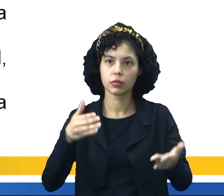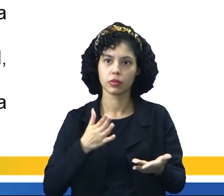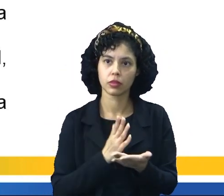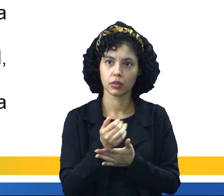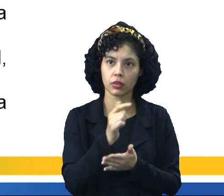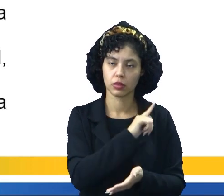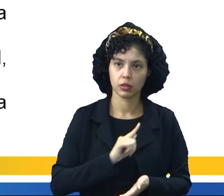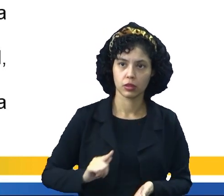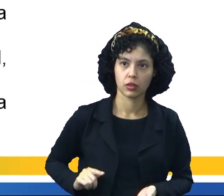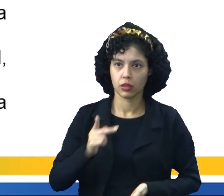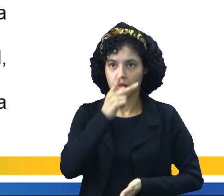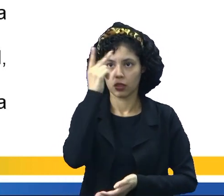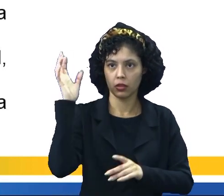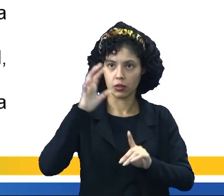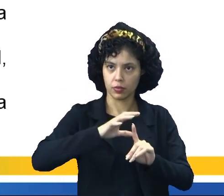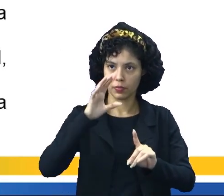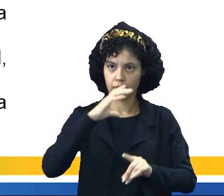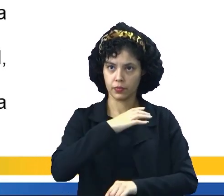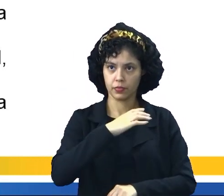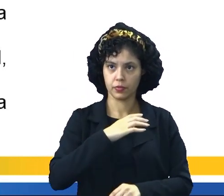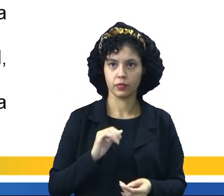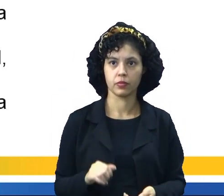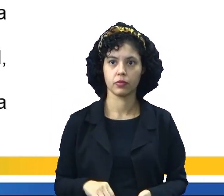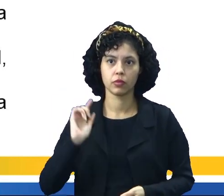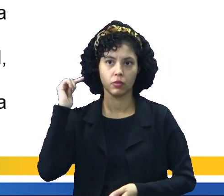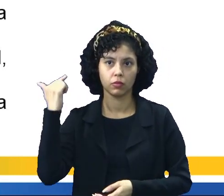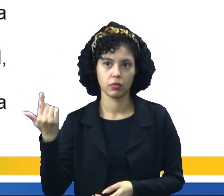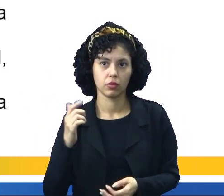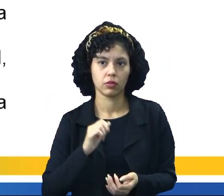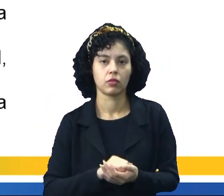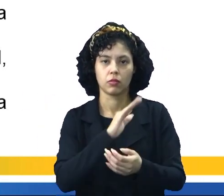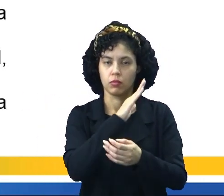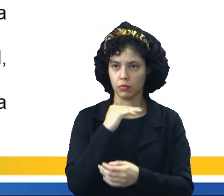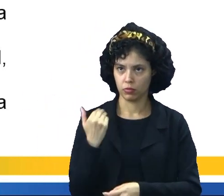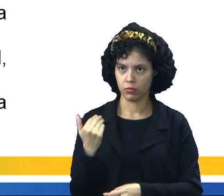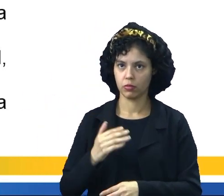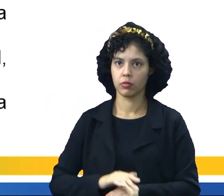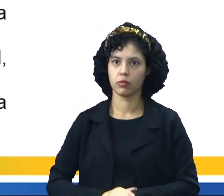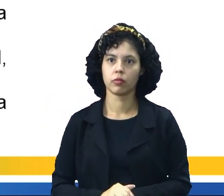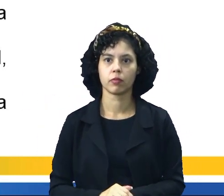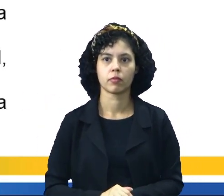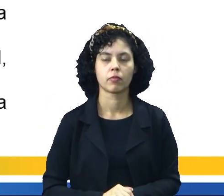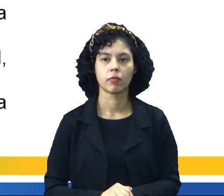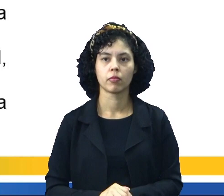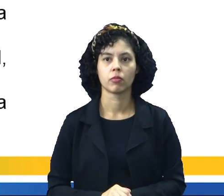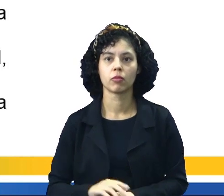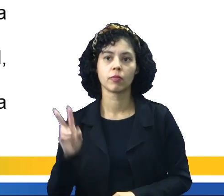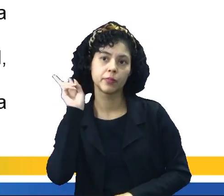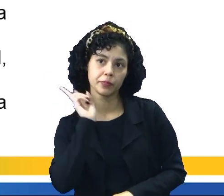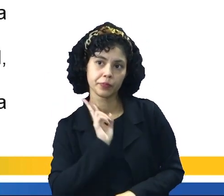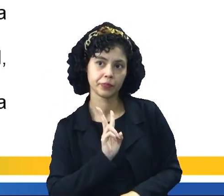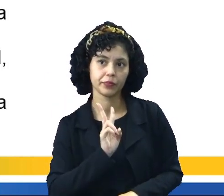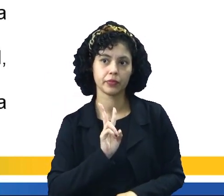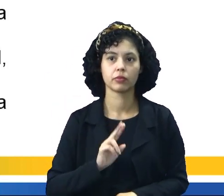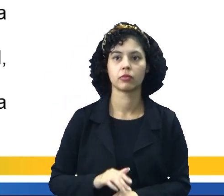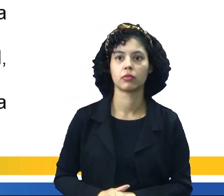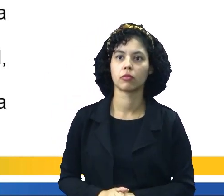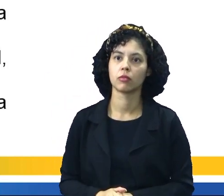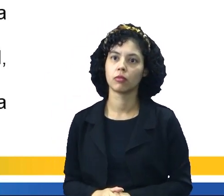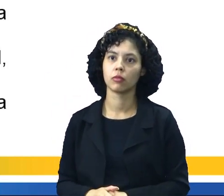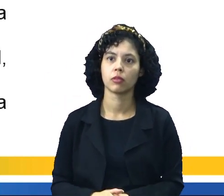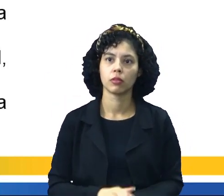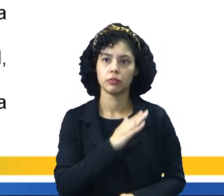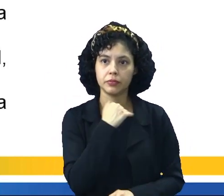de capturar governantes ou pessoas influentes de cidades inimigas para que fossem sacrificados. Letra C.